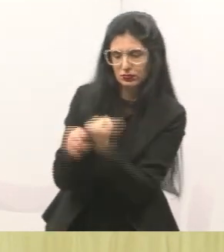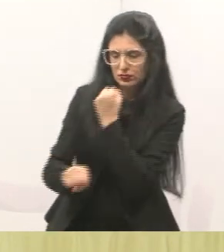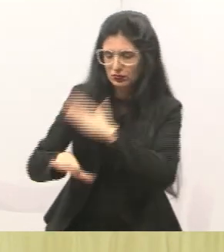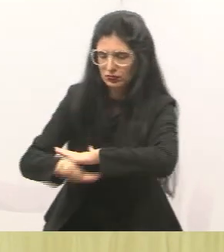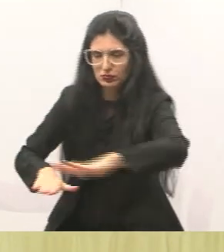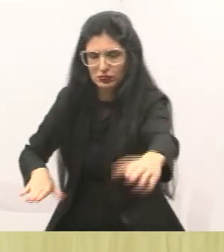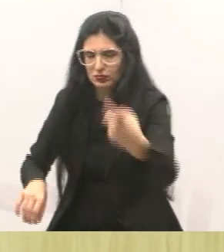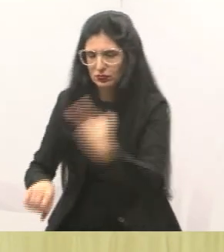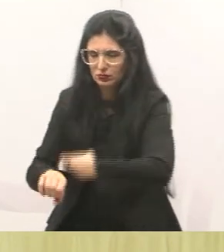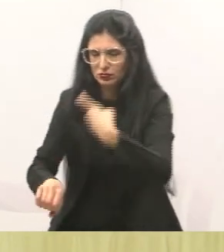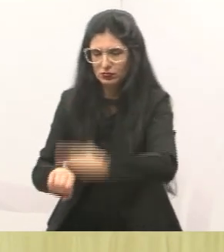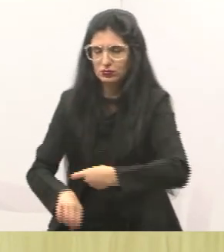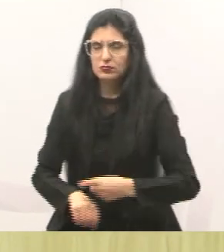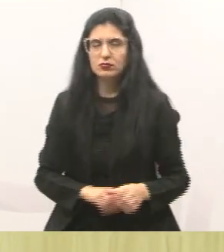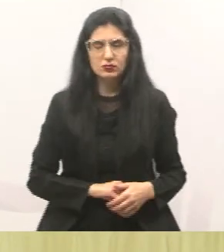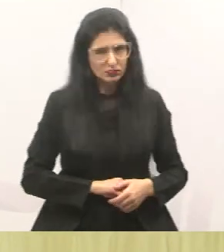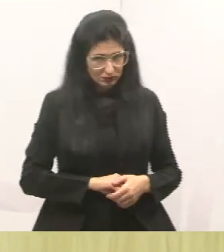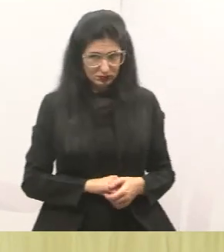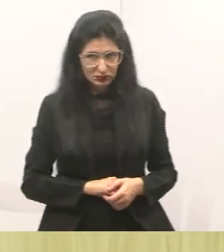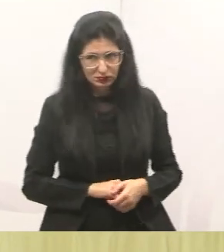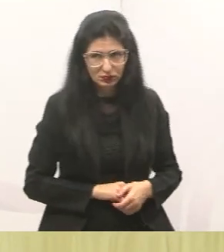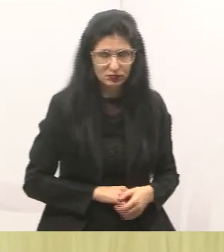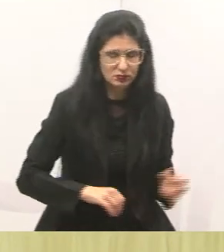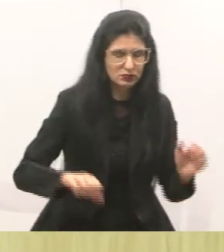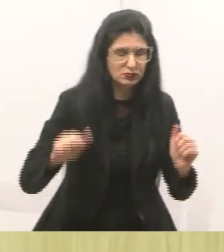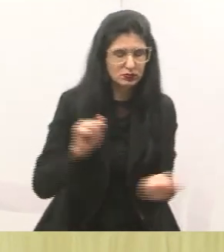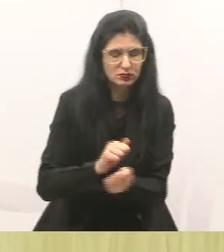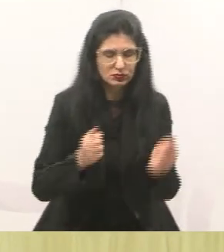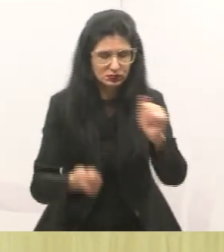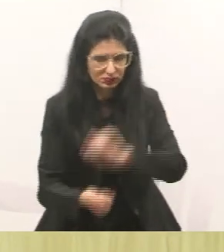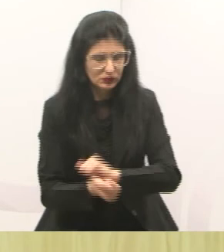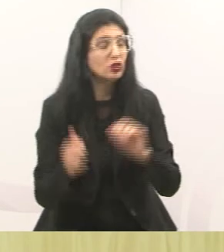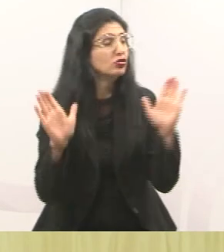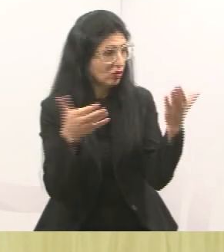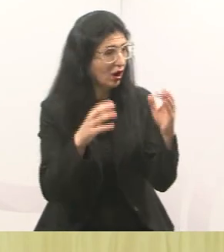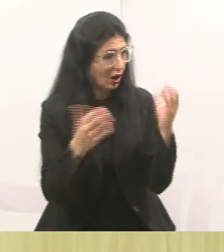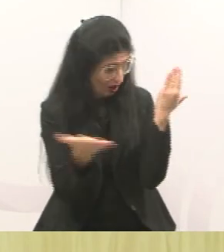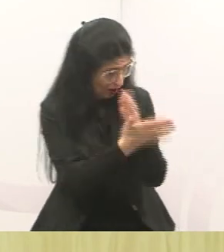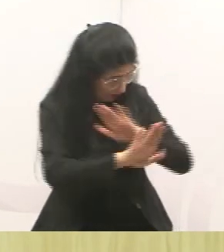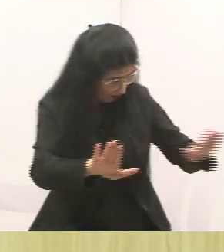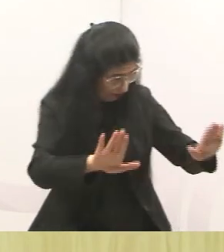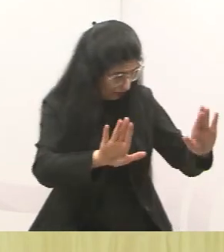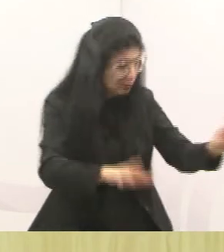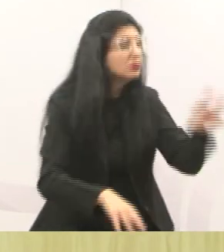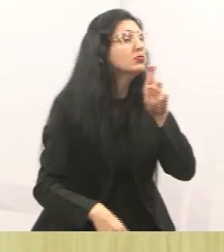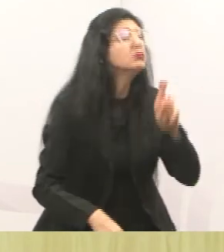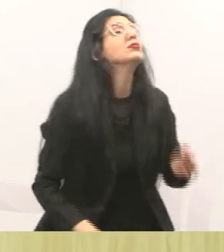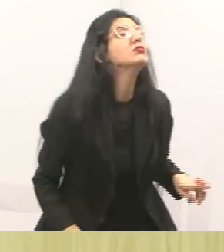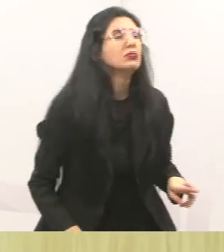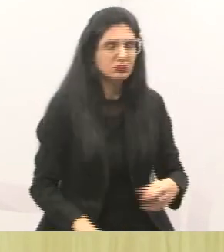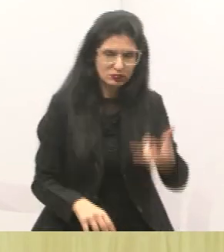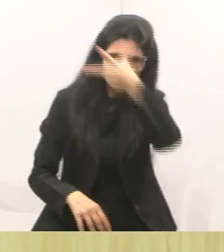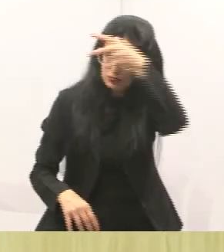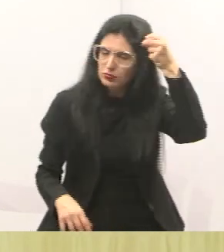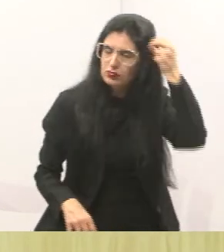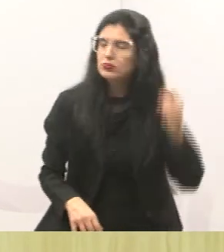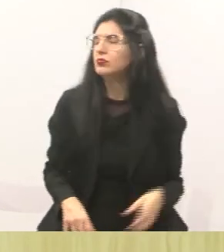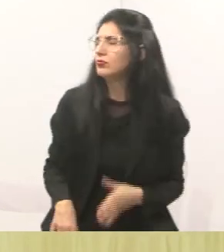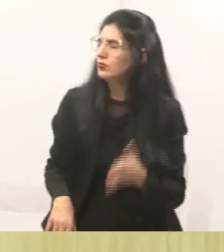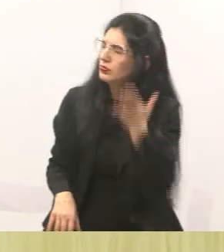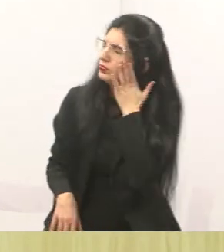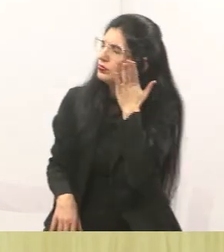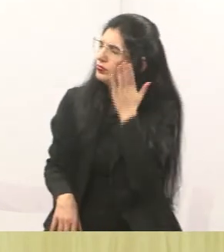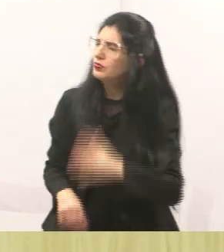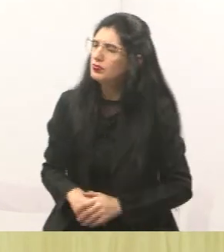realizada na região em tela e suas adequações já foram concluídas? A Prefeitura Municipal tem conhecimento dos